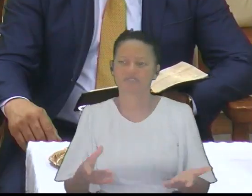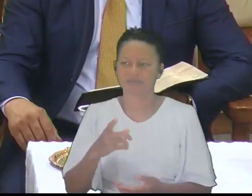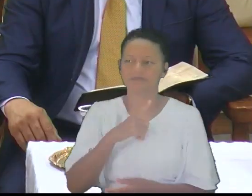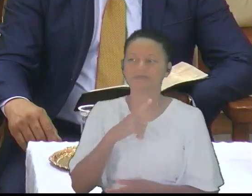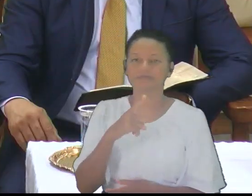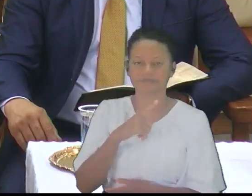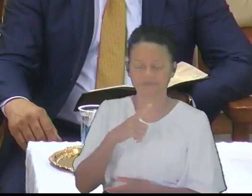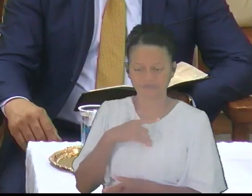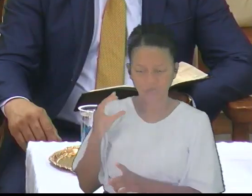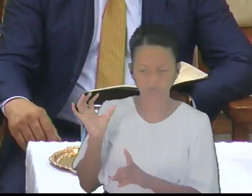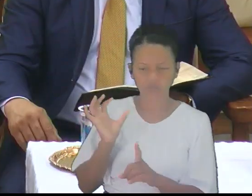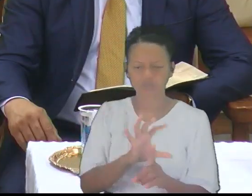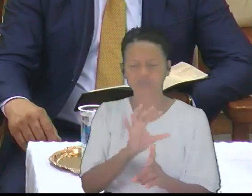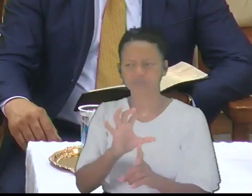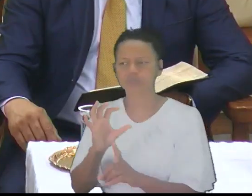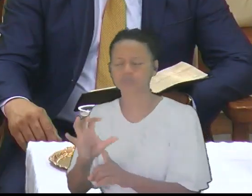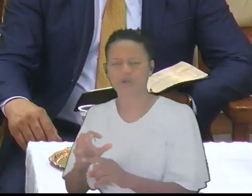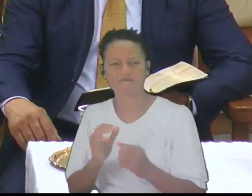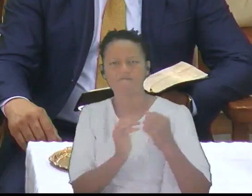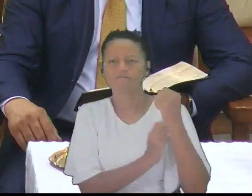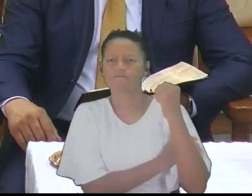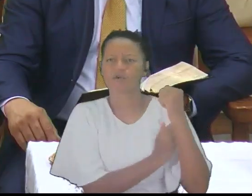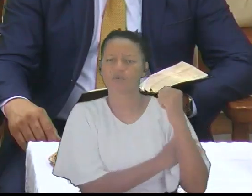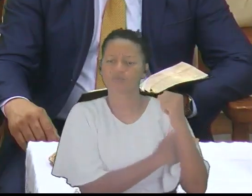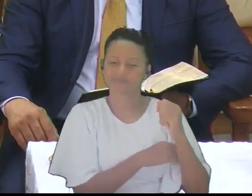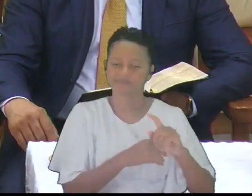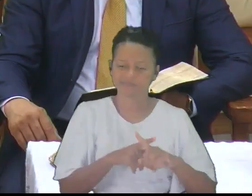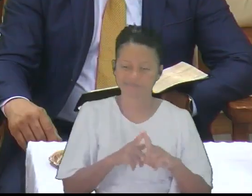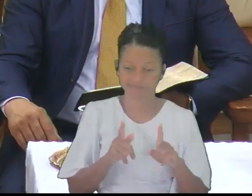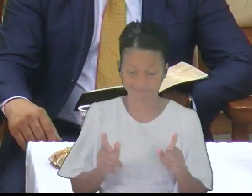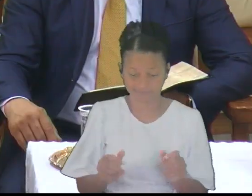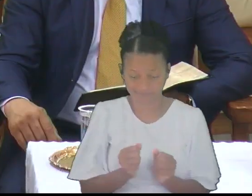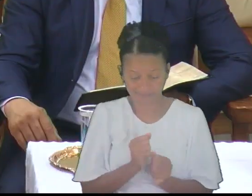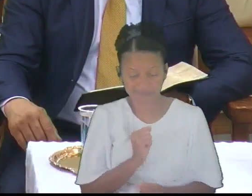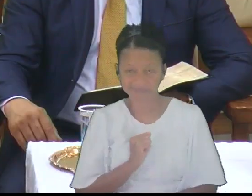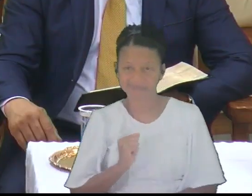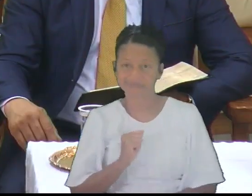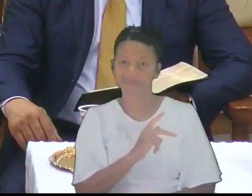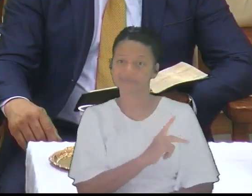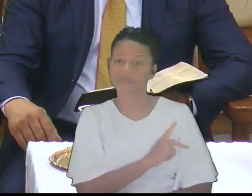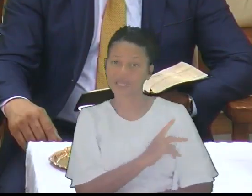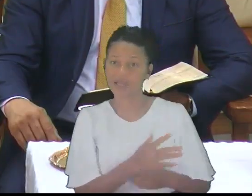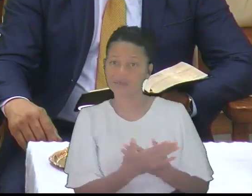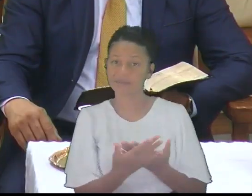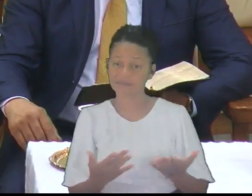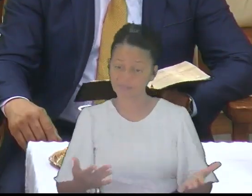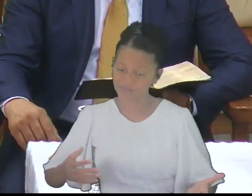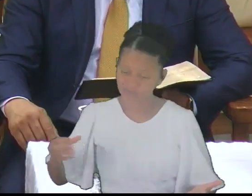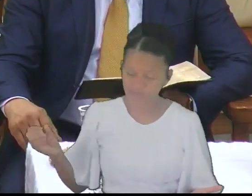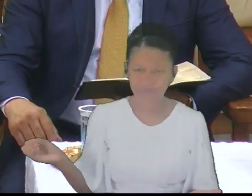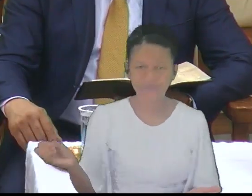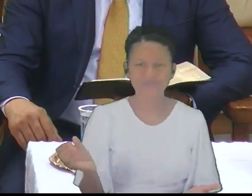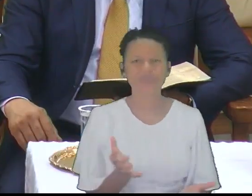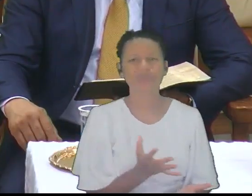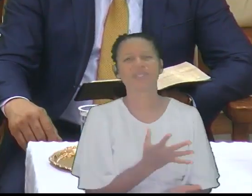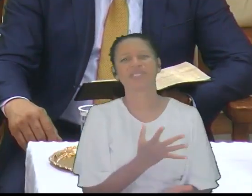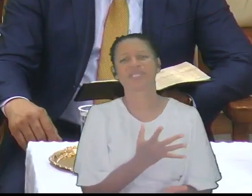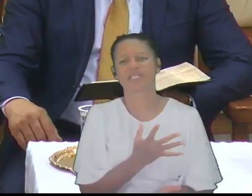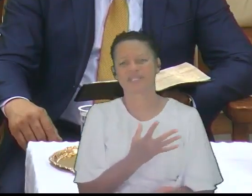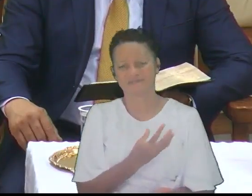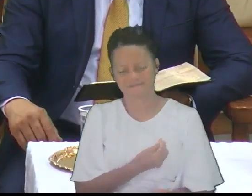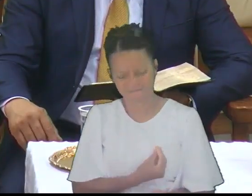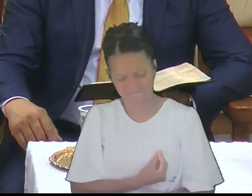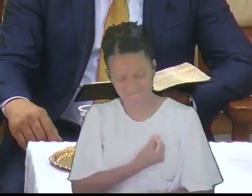tem influência, tem força, mas o apóstolo disse, pelo novo e